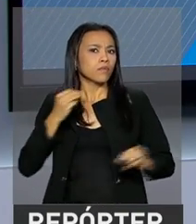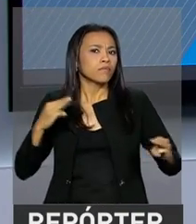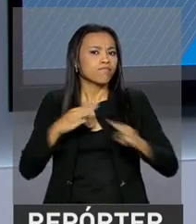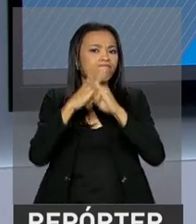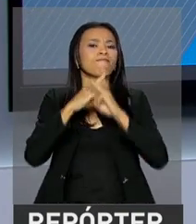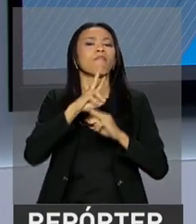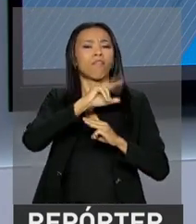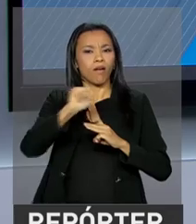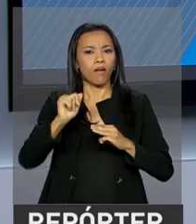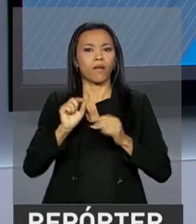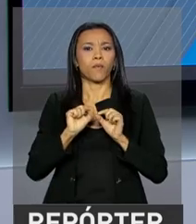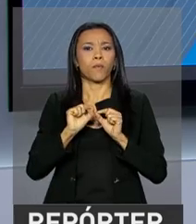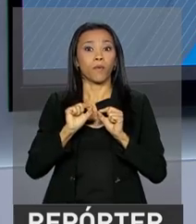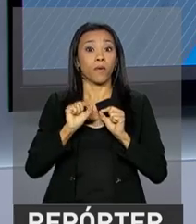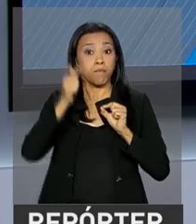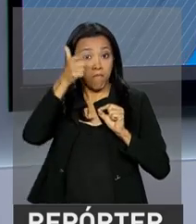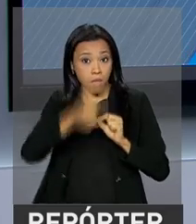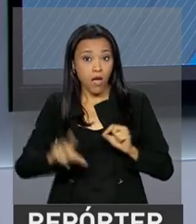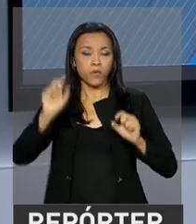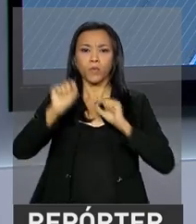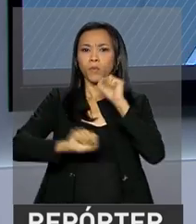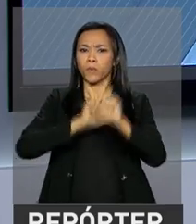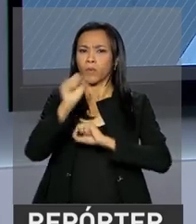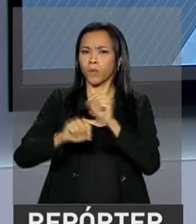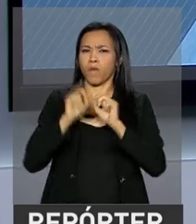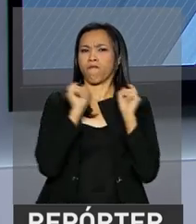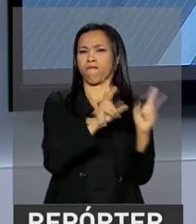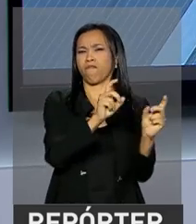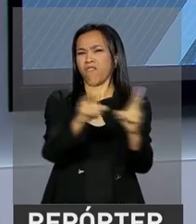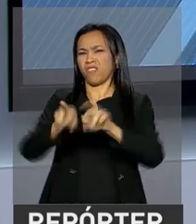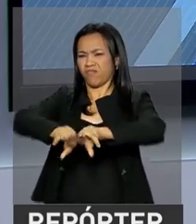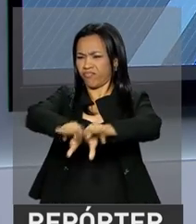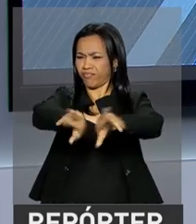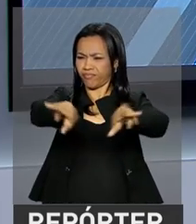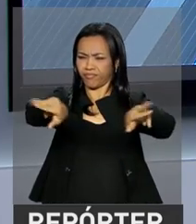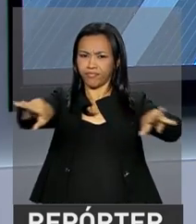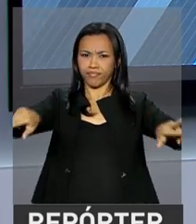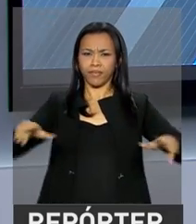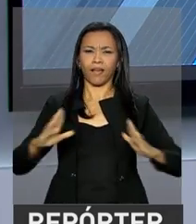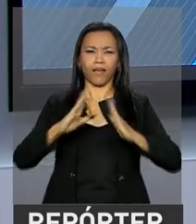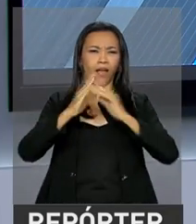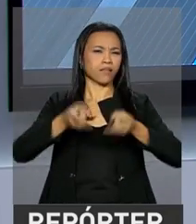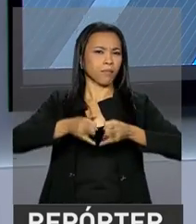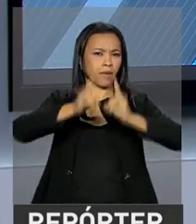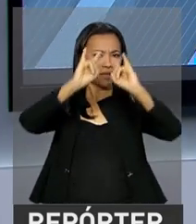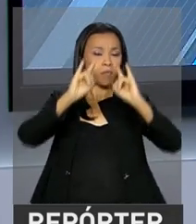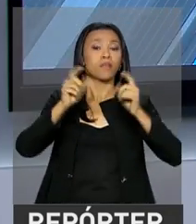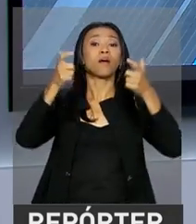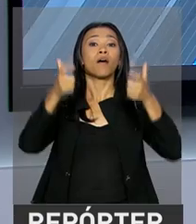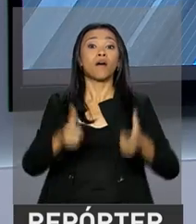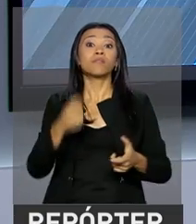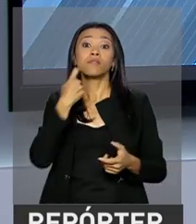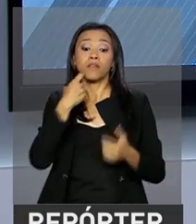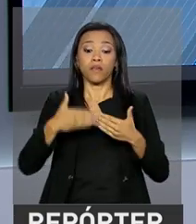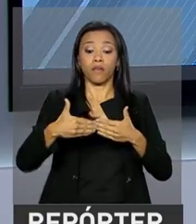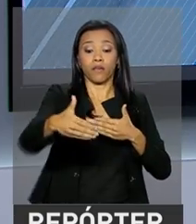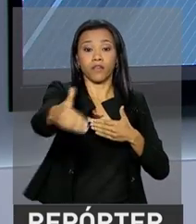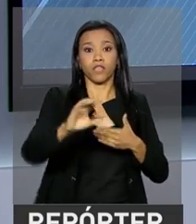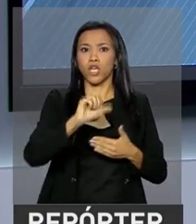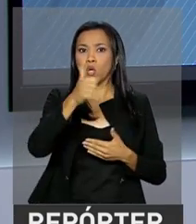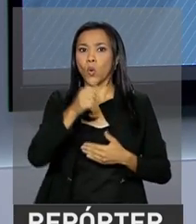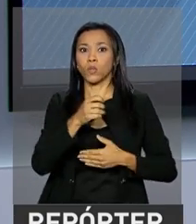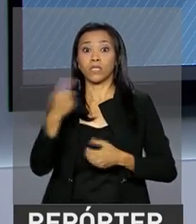Federal vai fazer uma mais um feirão da casa própria a partir desta sexta-feira em 11 capitais